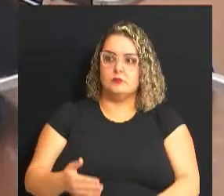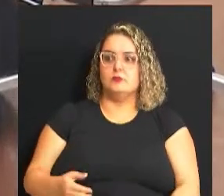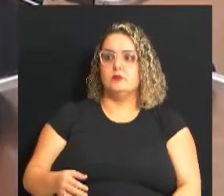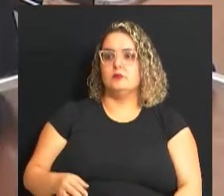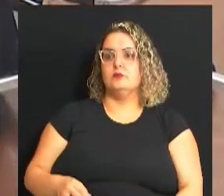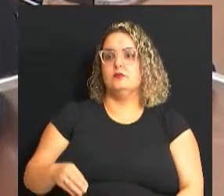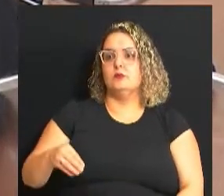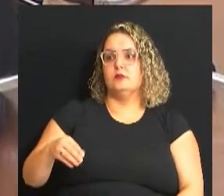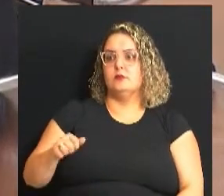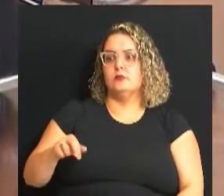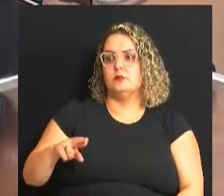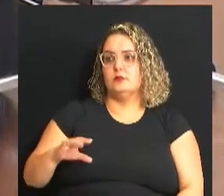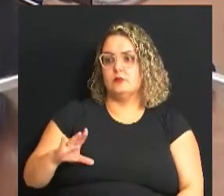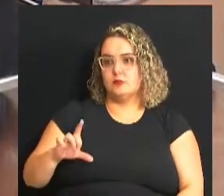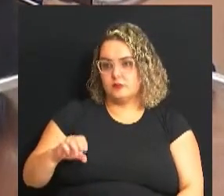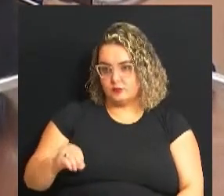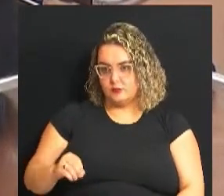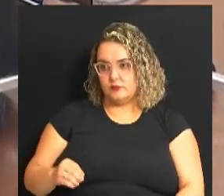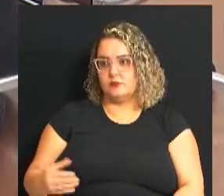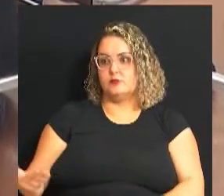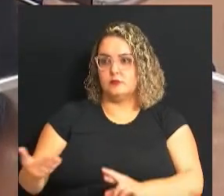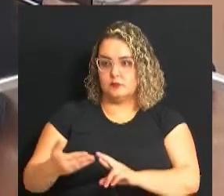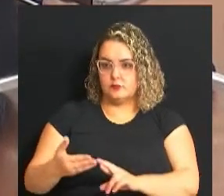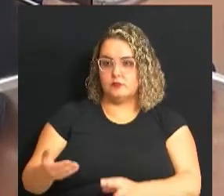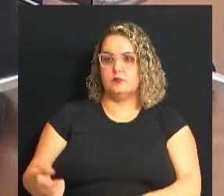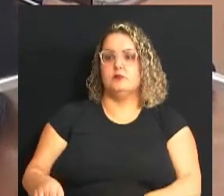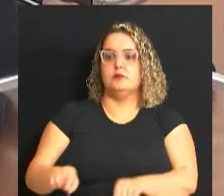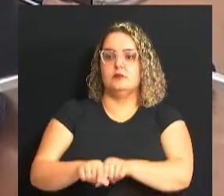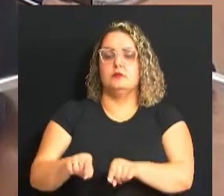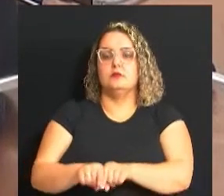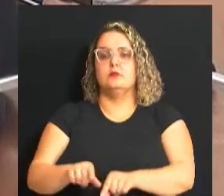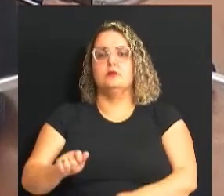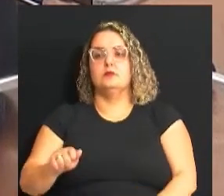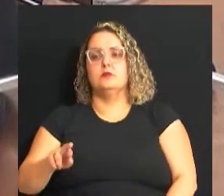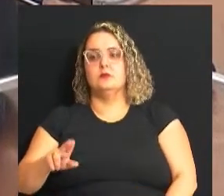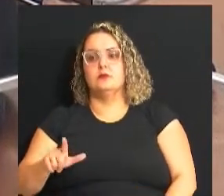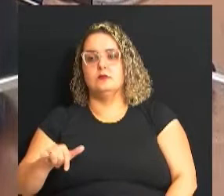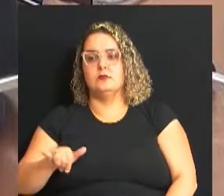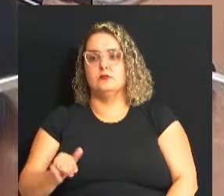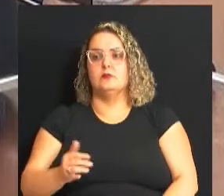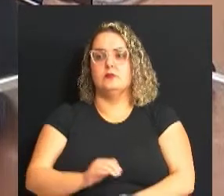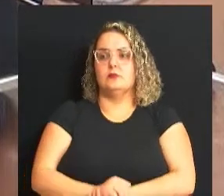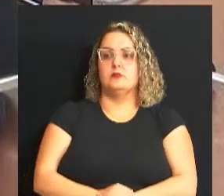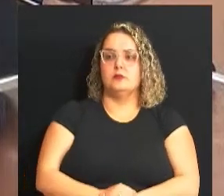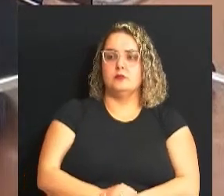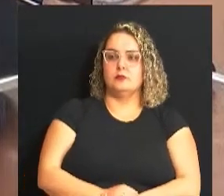bom dia ao secretário ali de Lara Romeu, secretário municipal de habitação.